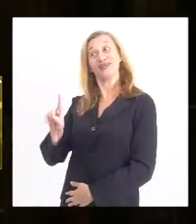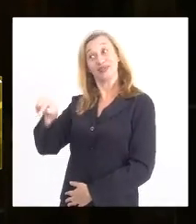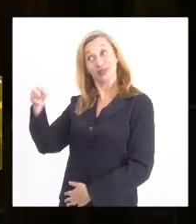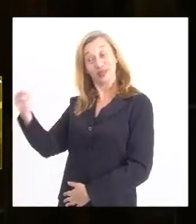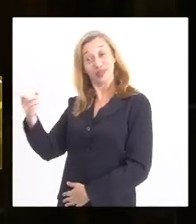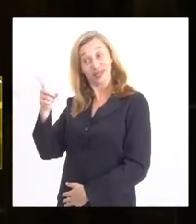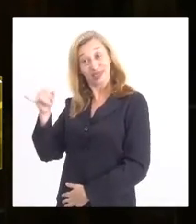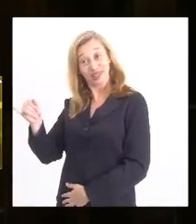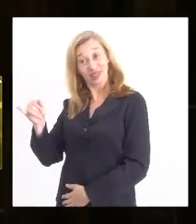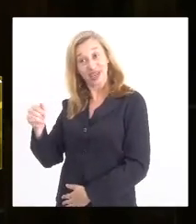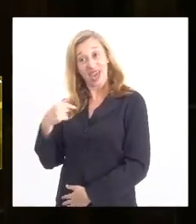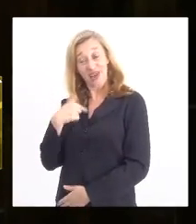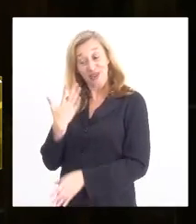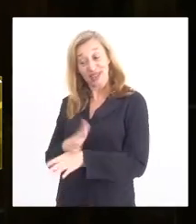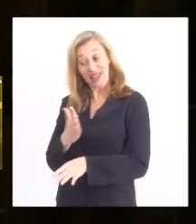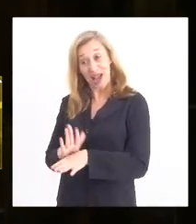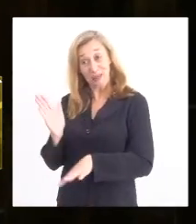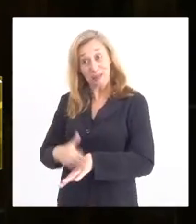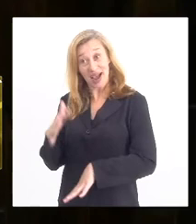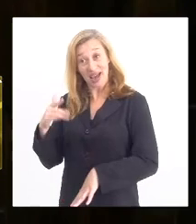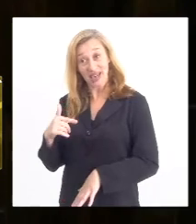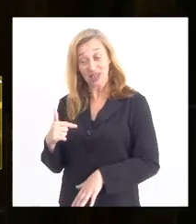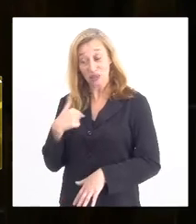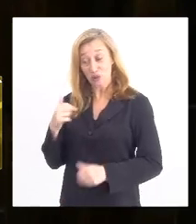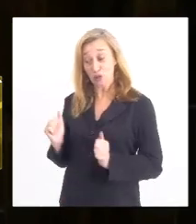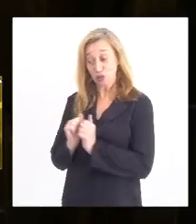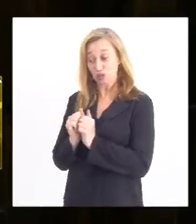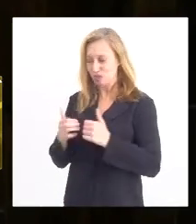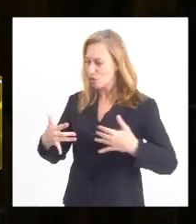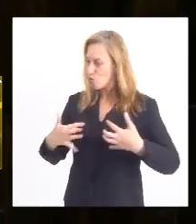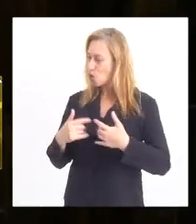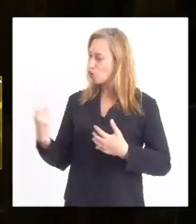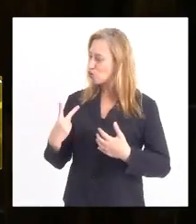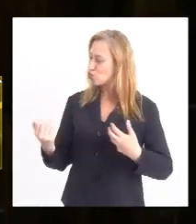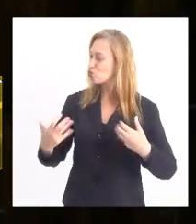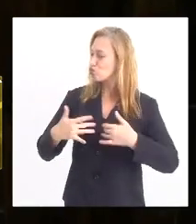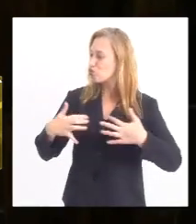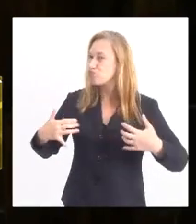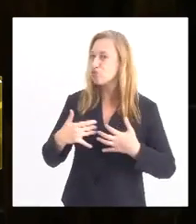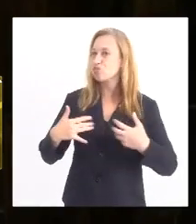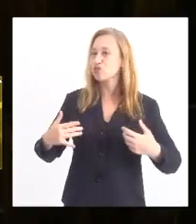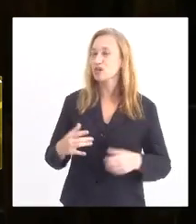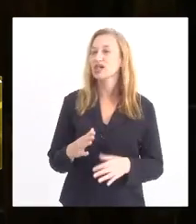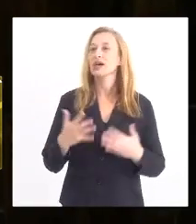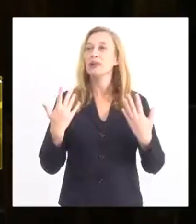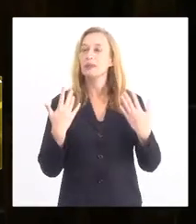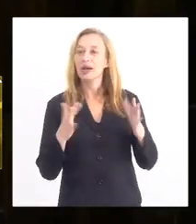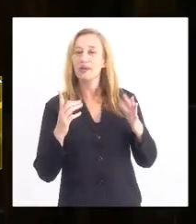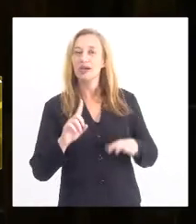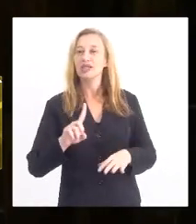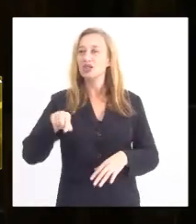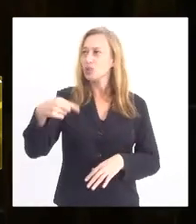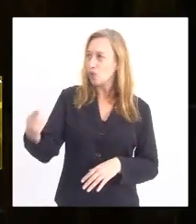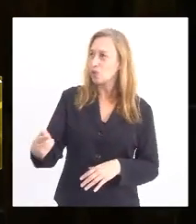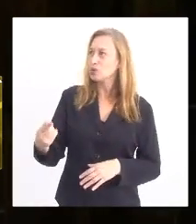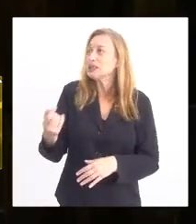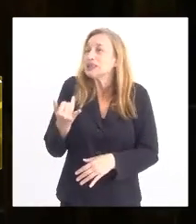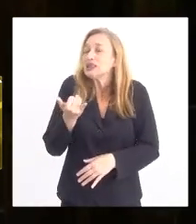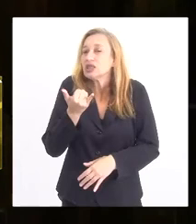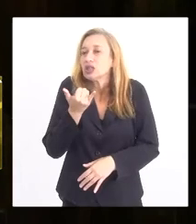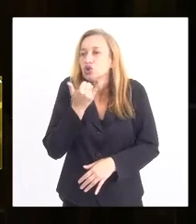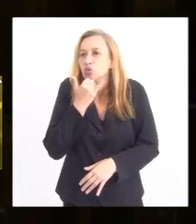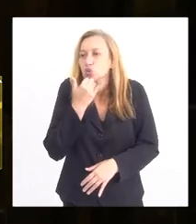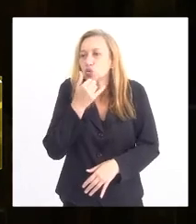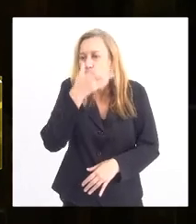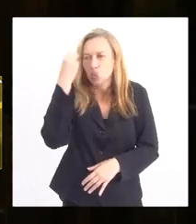próxima vez eu vou dar uma treinadinha para gente tá vou trazer a minha a gente vai tocar uma junto saudade demais autoridades eu me esqueci de alguém me perdoe